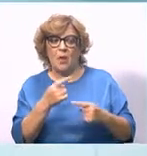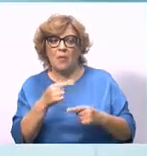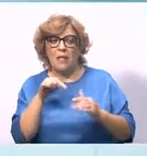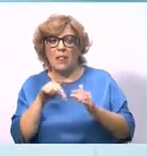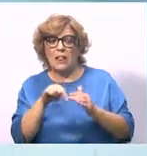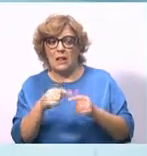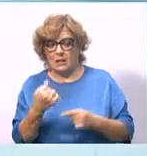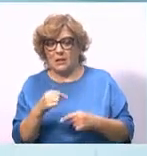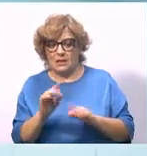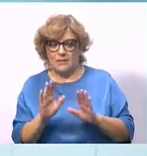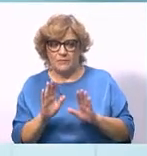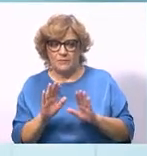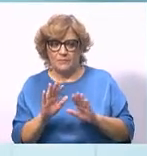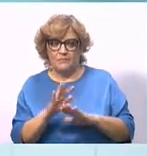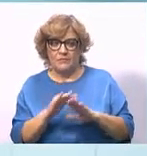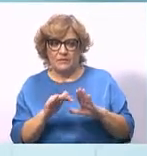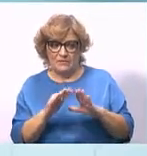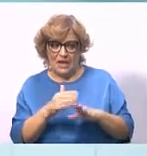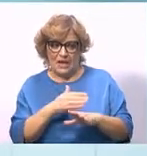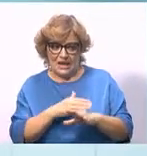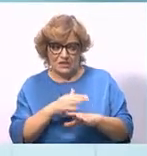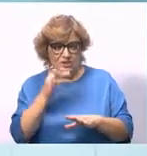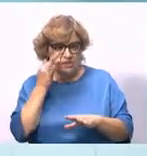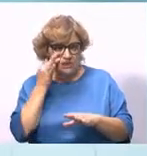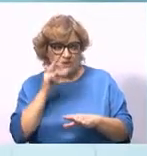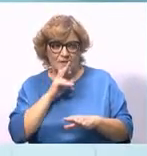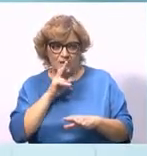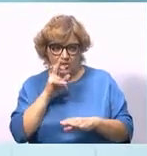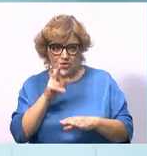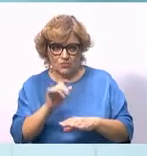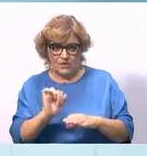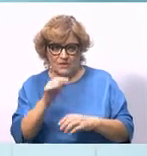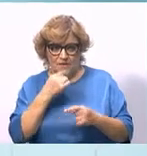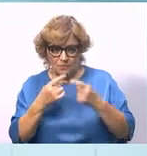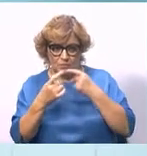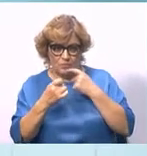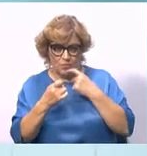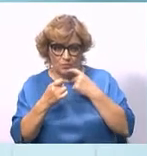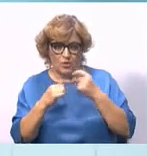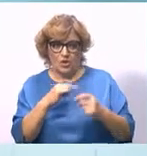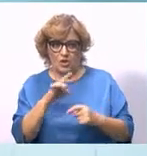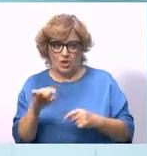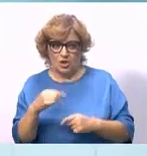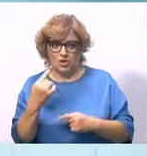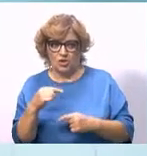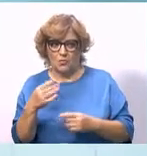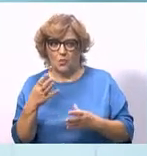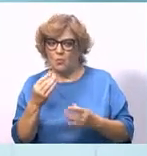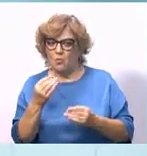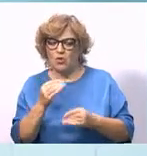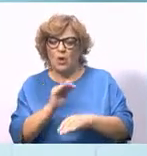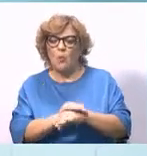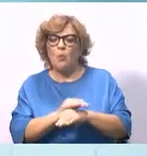que está subjacente. Claro. Fiz este preâmbulo para tentar responder à sua questão. Nós temos, de facto, muitas